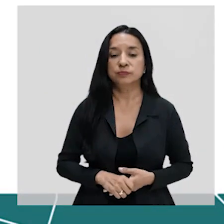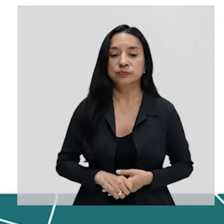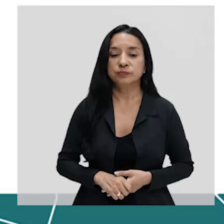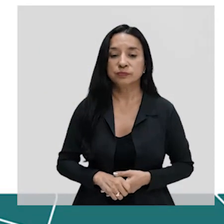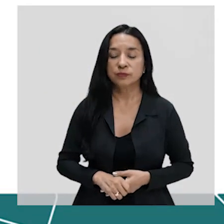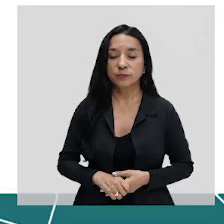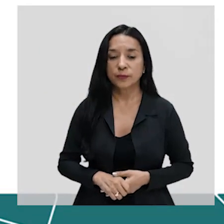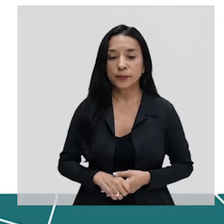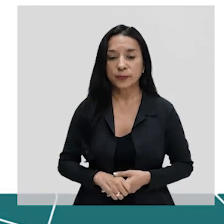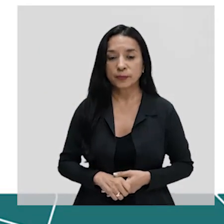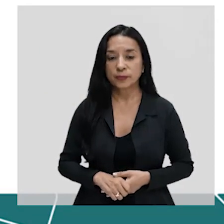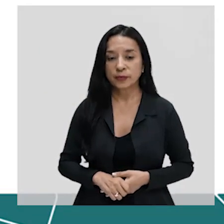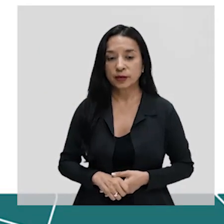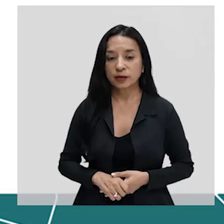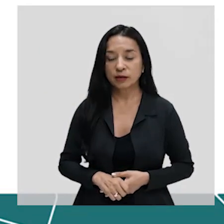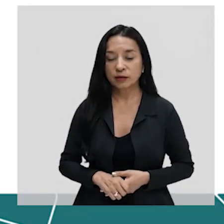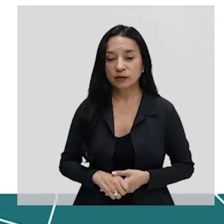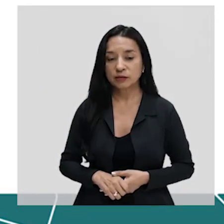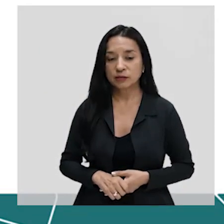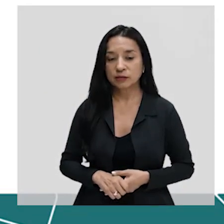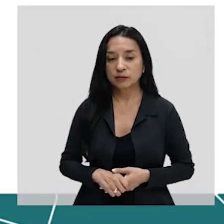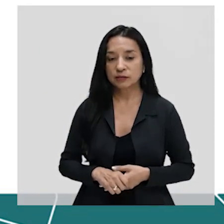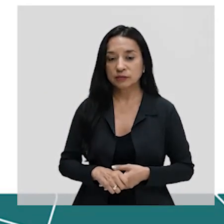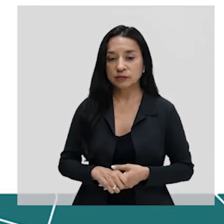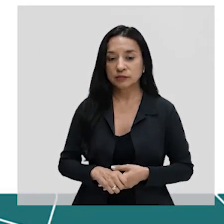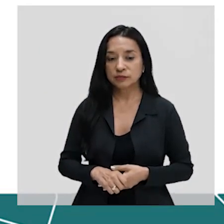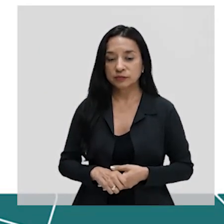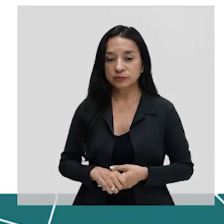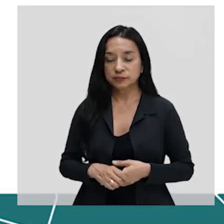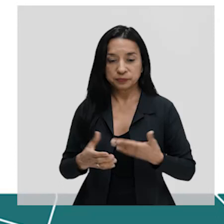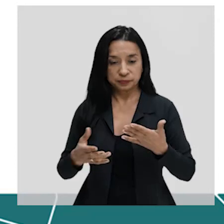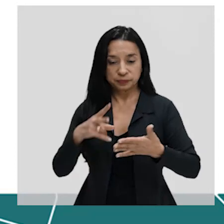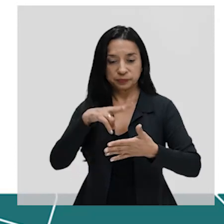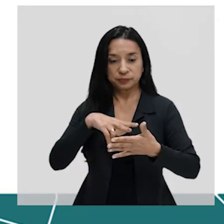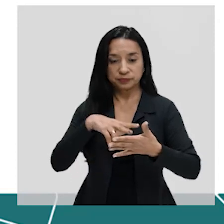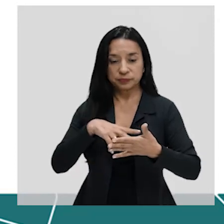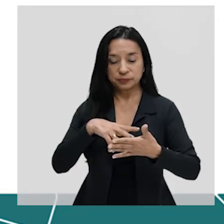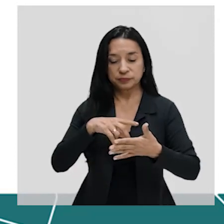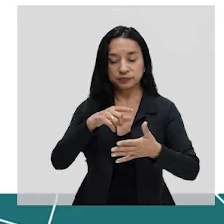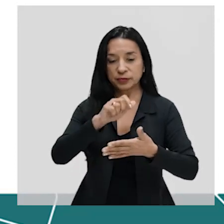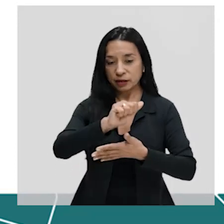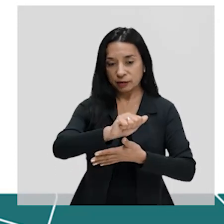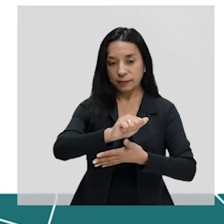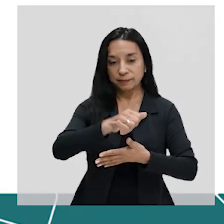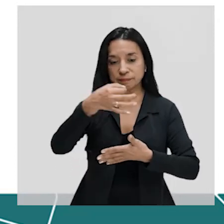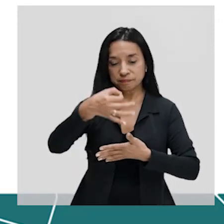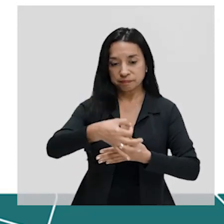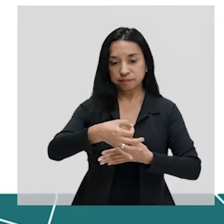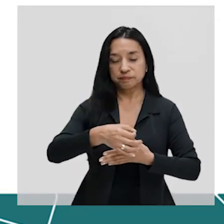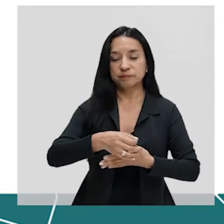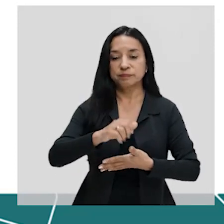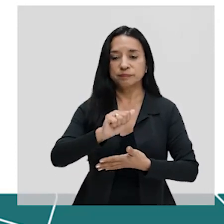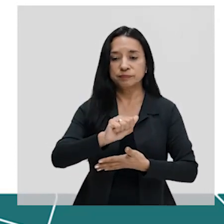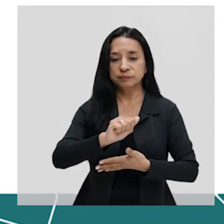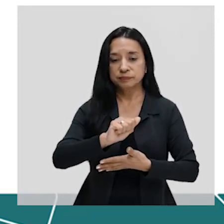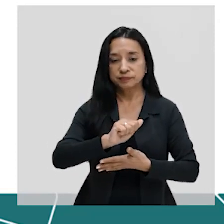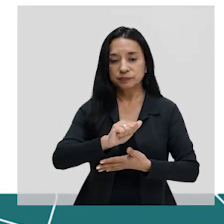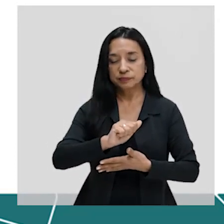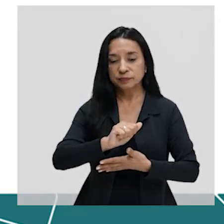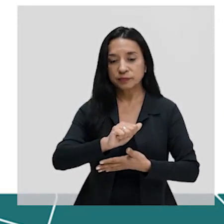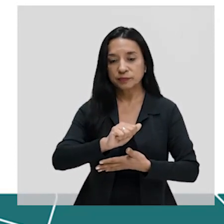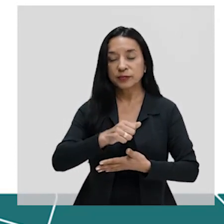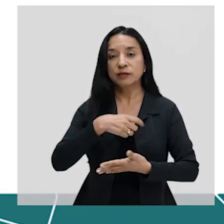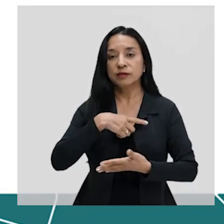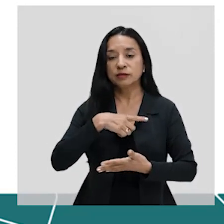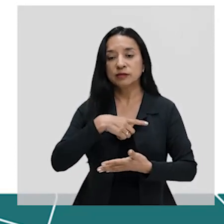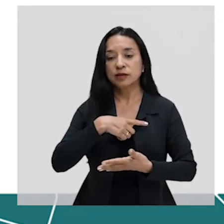Faz anos que o homem se pergunta: se não houvesse medos, como existiriam esperanças? Então, aqui